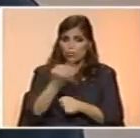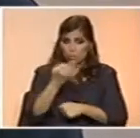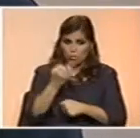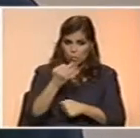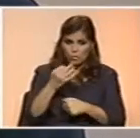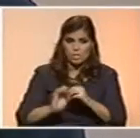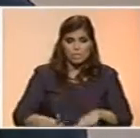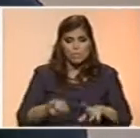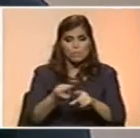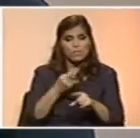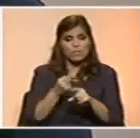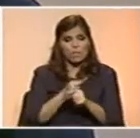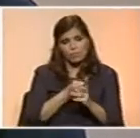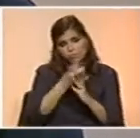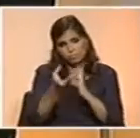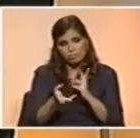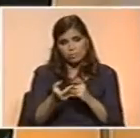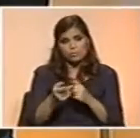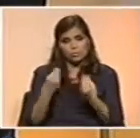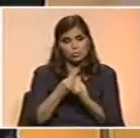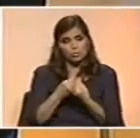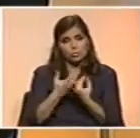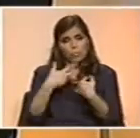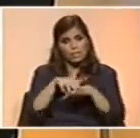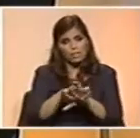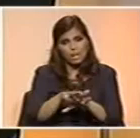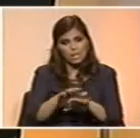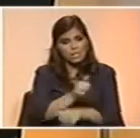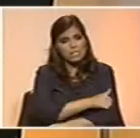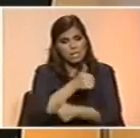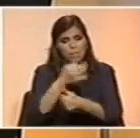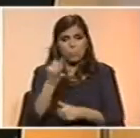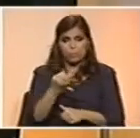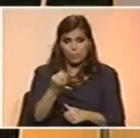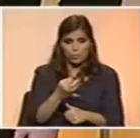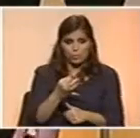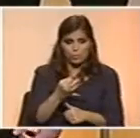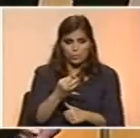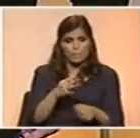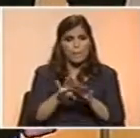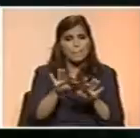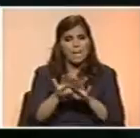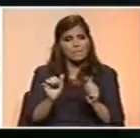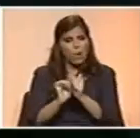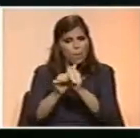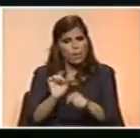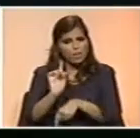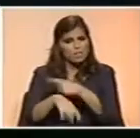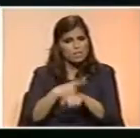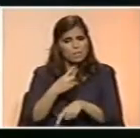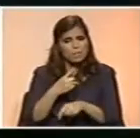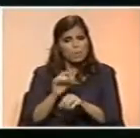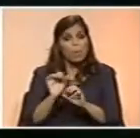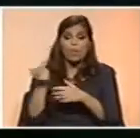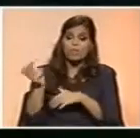atividades com eles para os integrar na cidade do Porto. Portanto, na prática, vocês acompanham-nos sempre, desde que eles